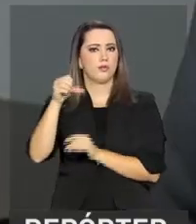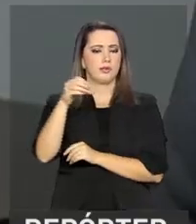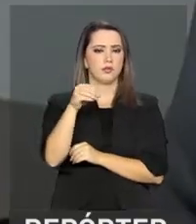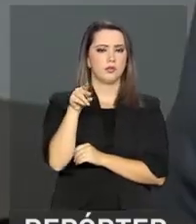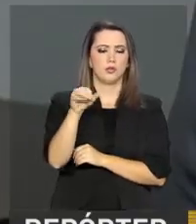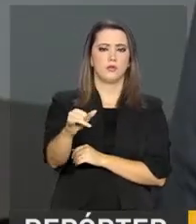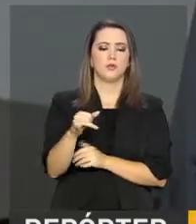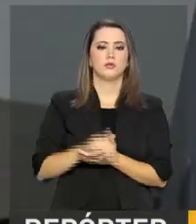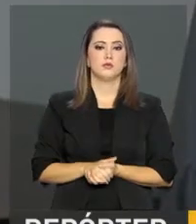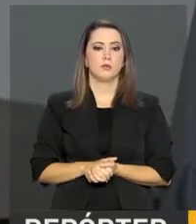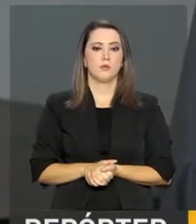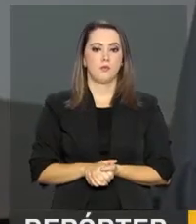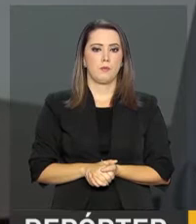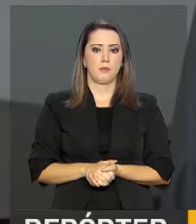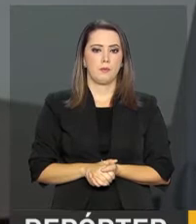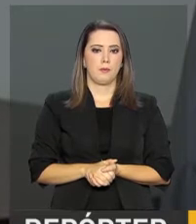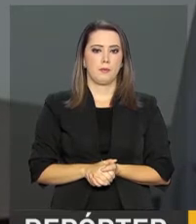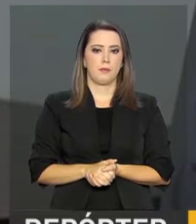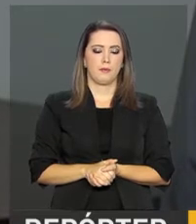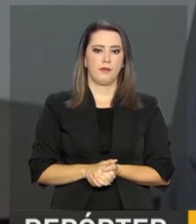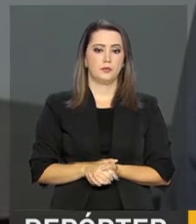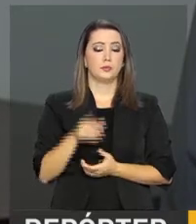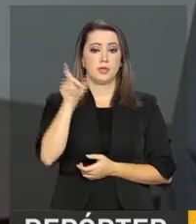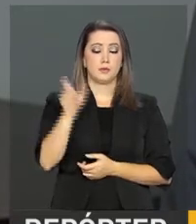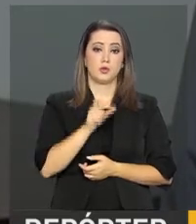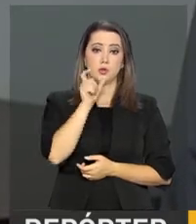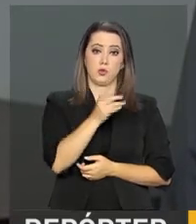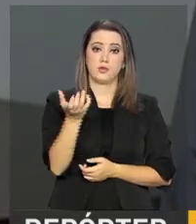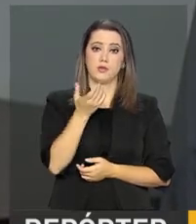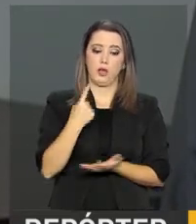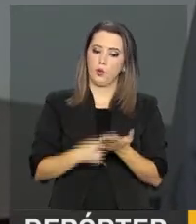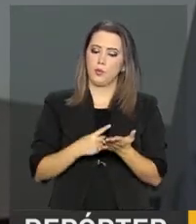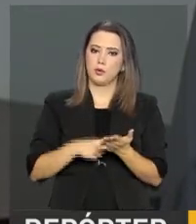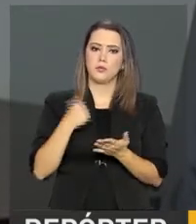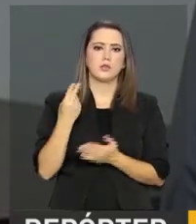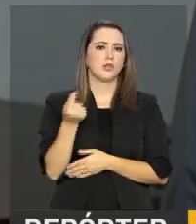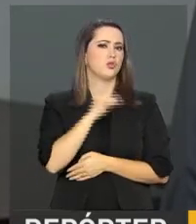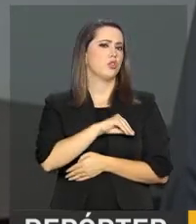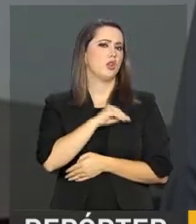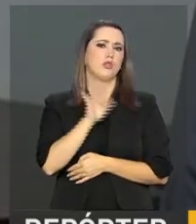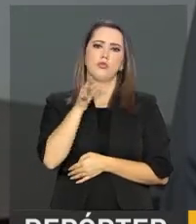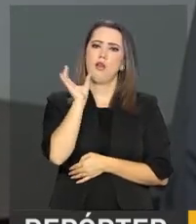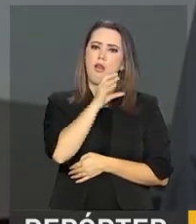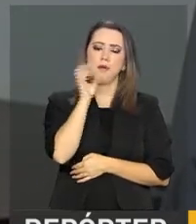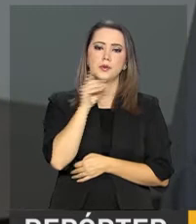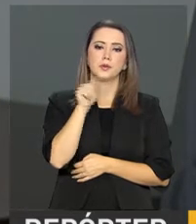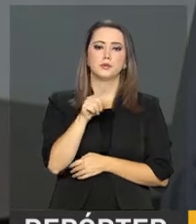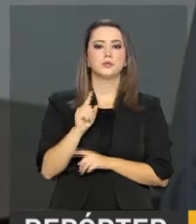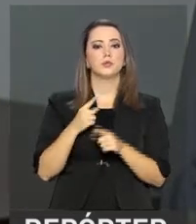computadores que decidirem aderir a esse acordo é dinheiro no bolso mais rápido do que